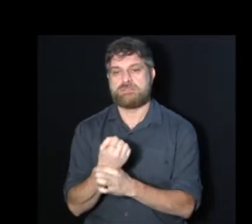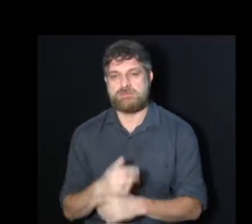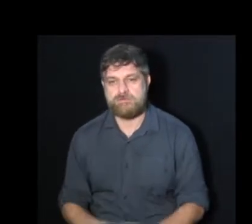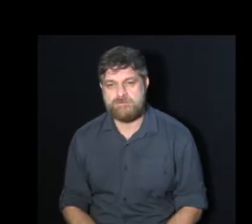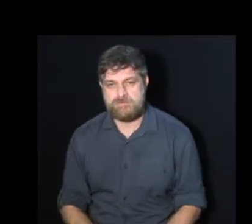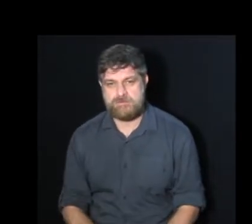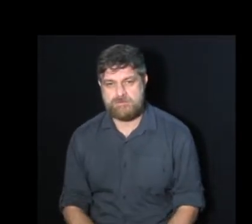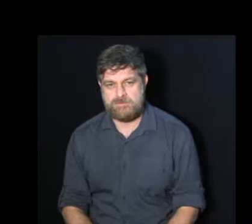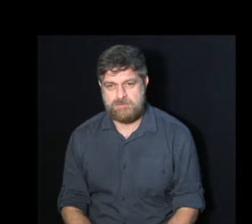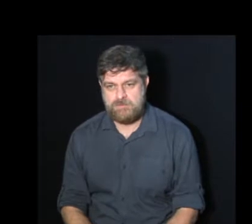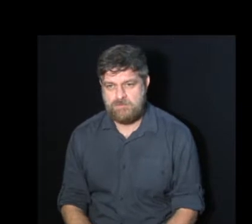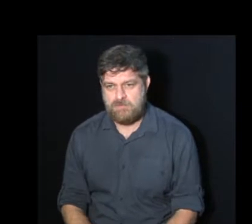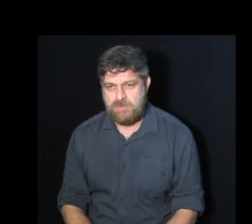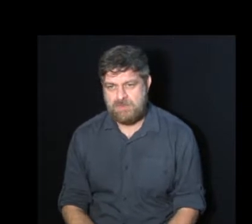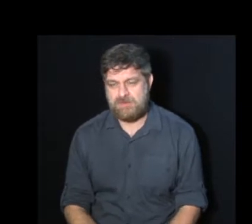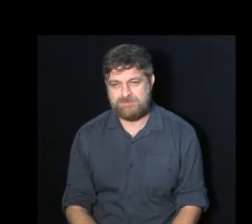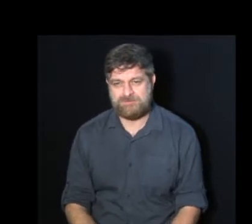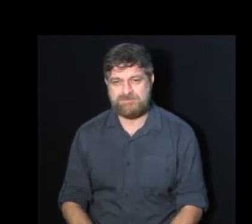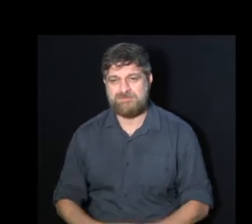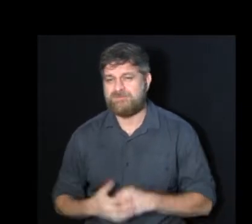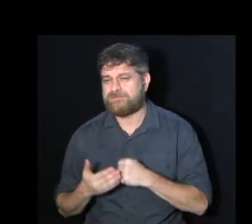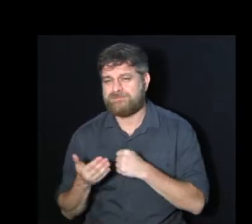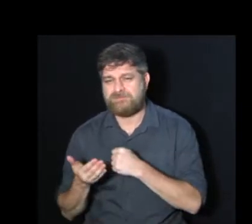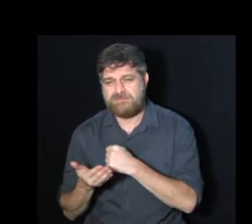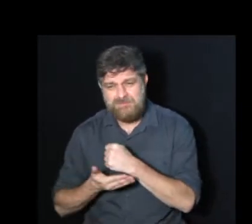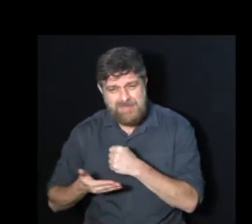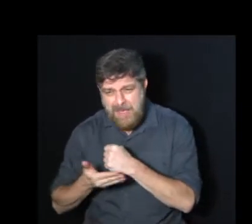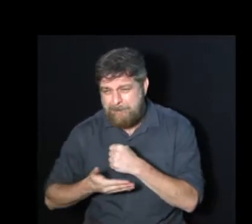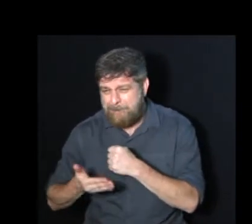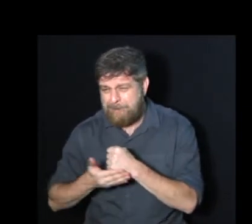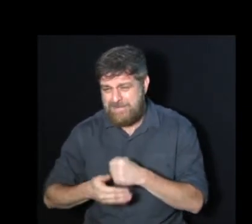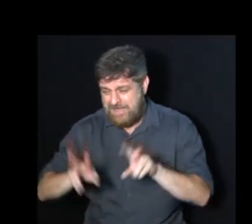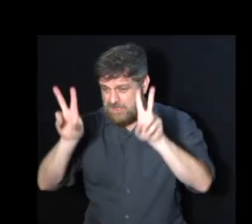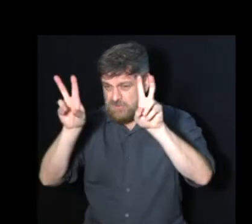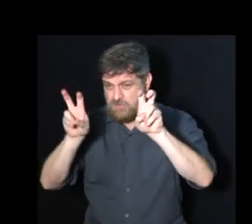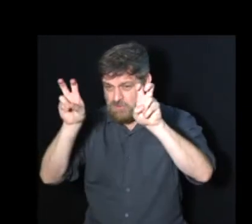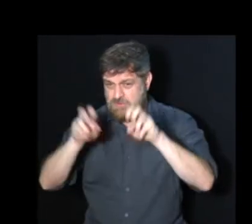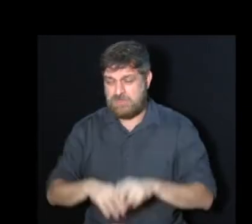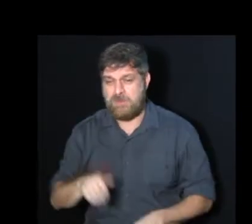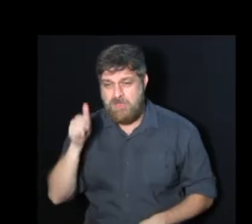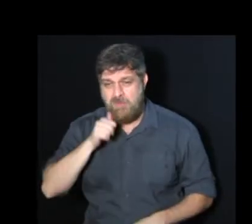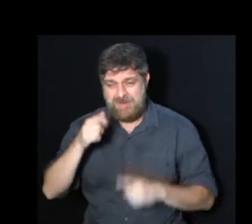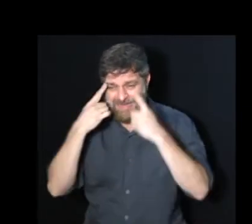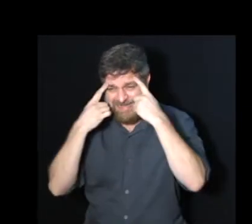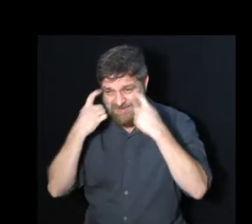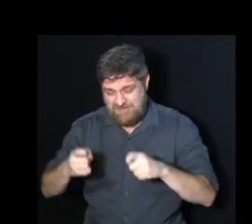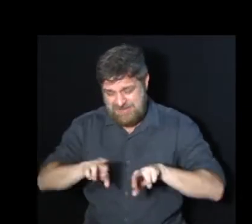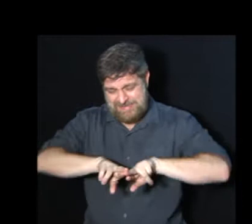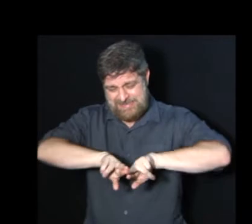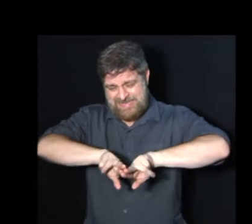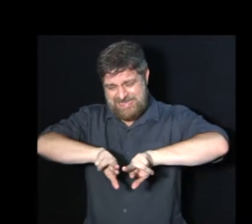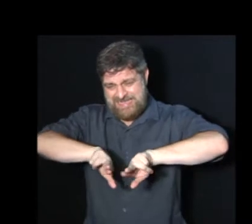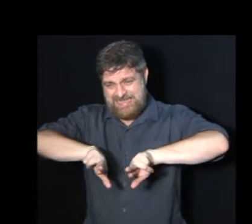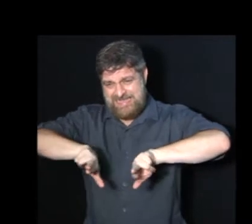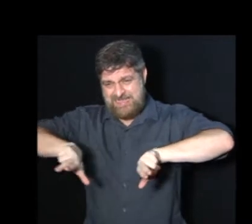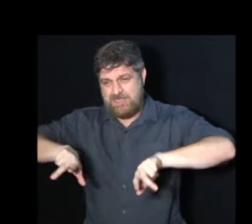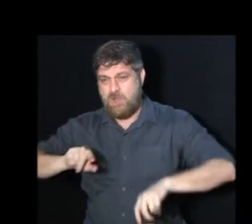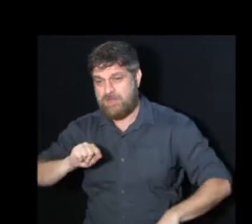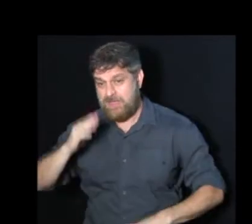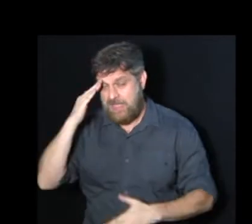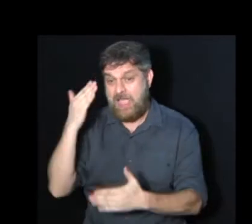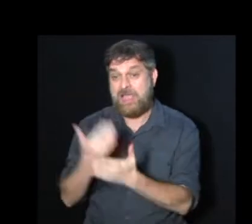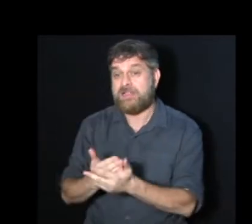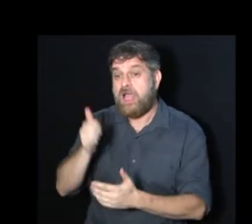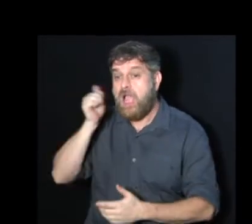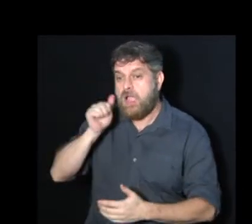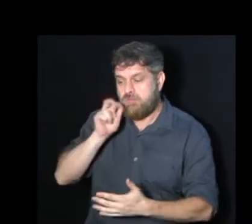E um ponto básico em todo esse tema da violência, nos seus mais variados fenômenos, é acreditar nas